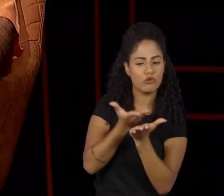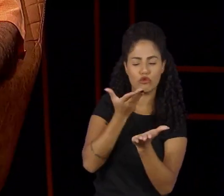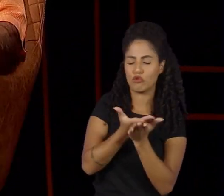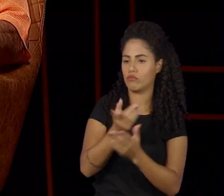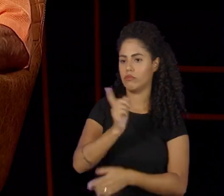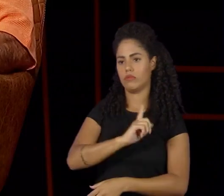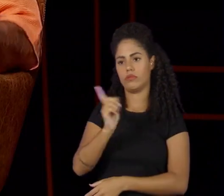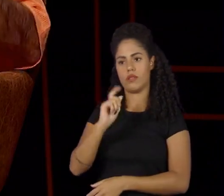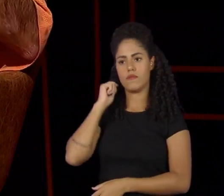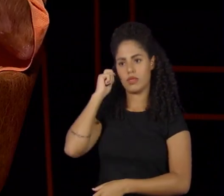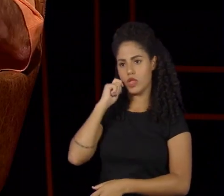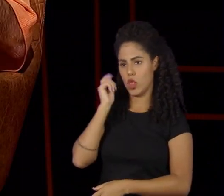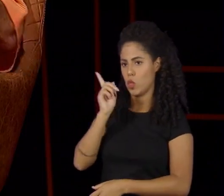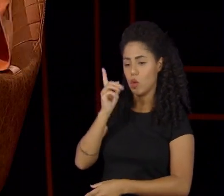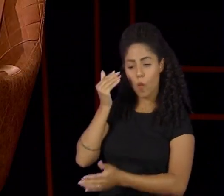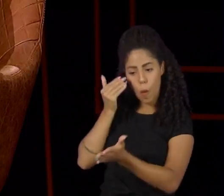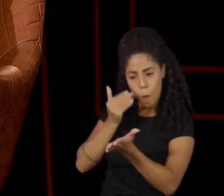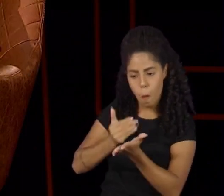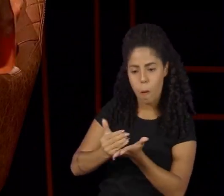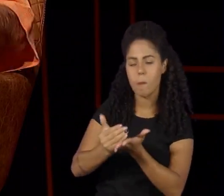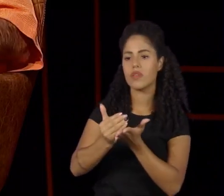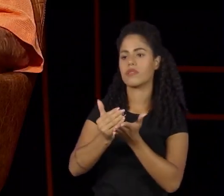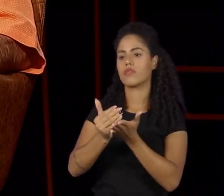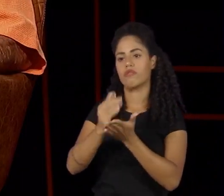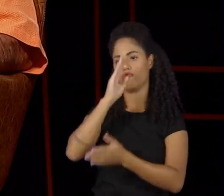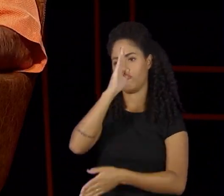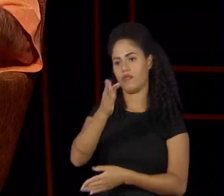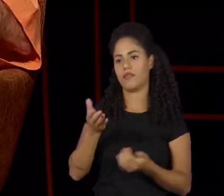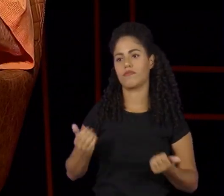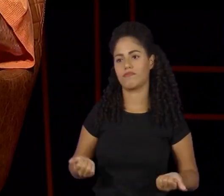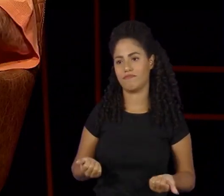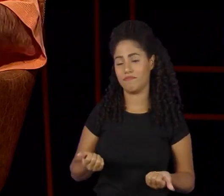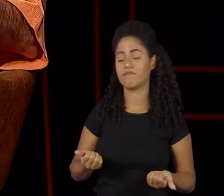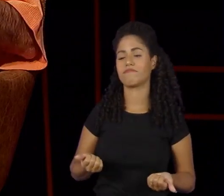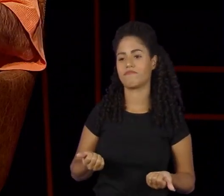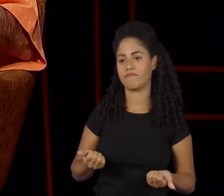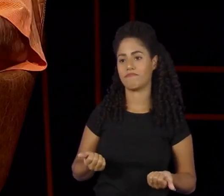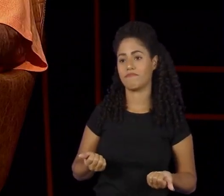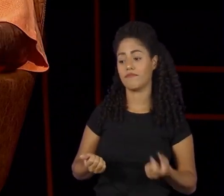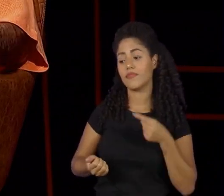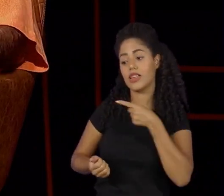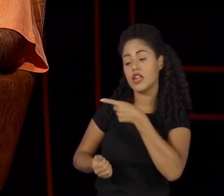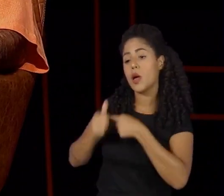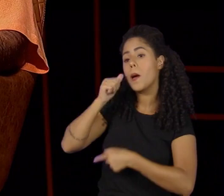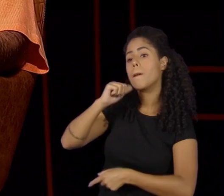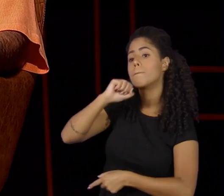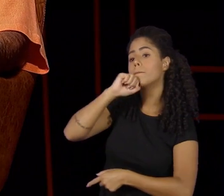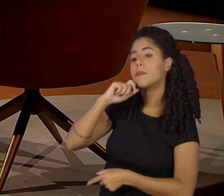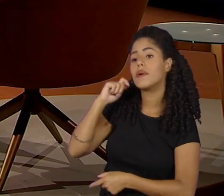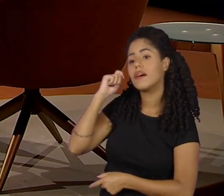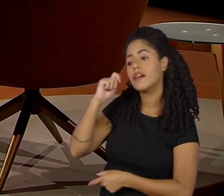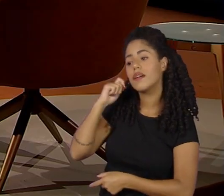ser ator. Eu já comecei sendo ator, entendeu? E ela, minha mãe,